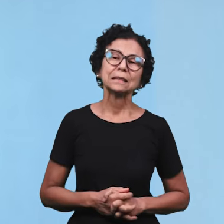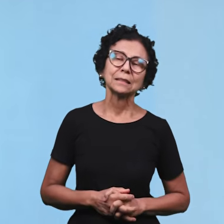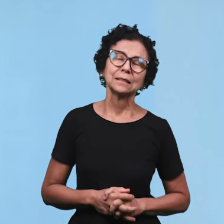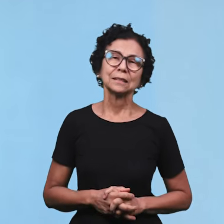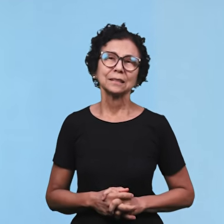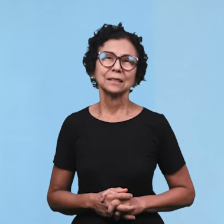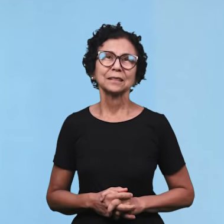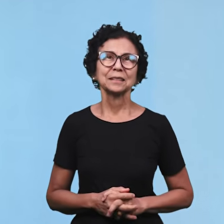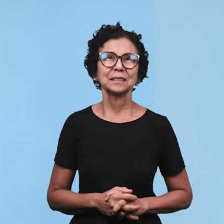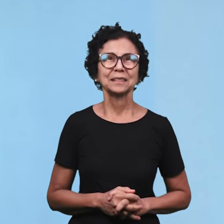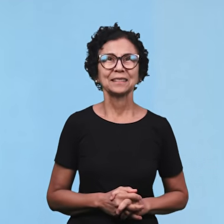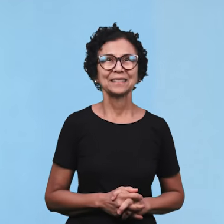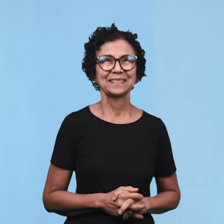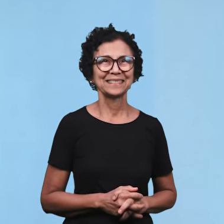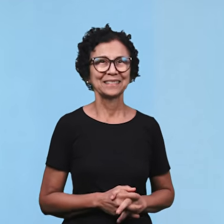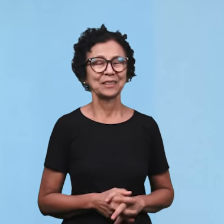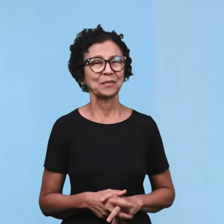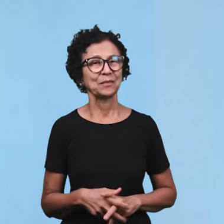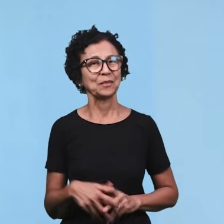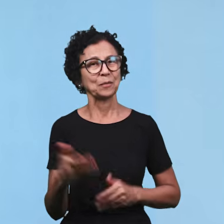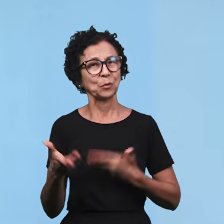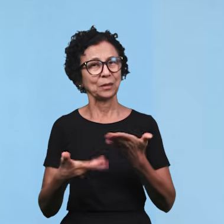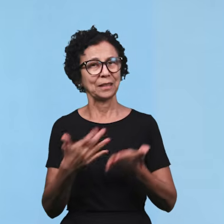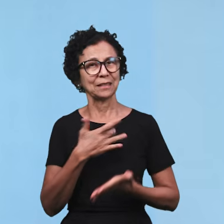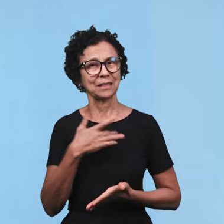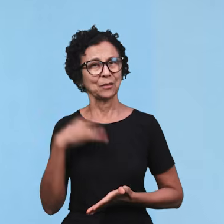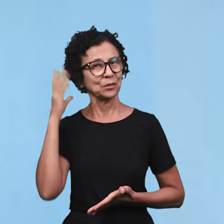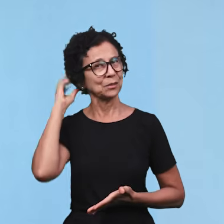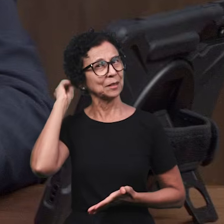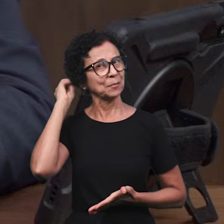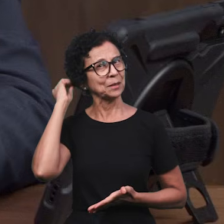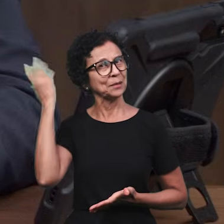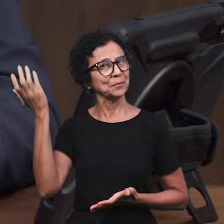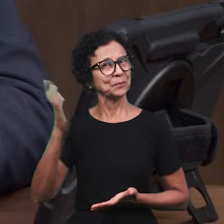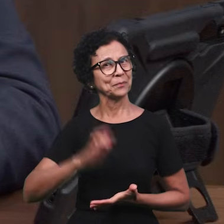E é isso aí. Vamos cuidar do nosso cabelo, vamos cuidar da nossa saúde. Isso aí.